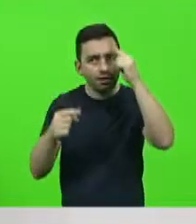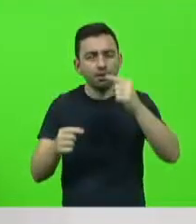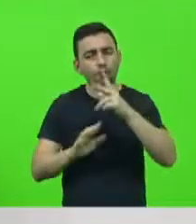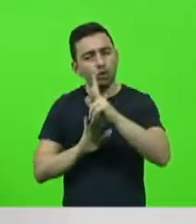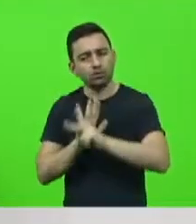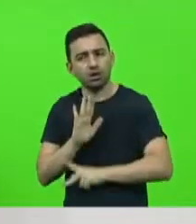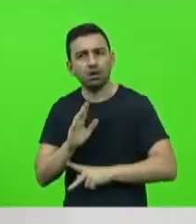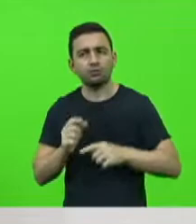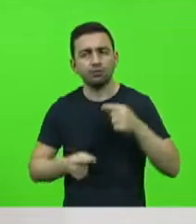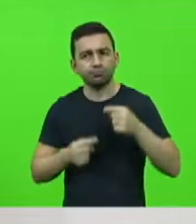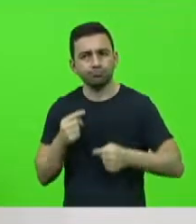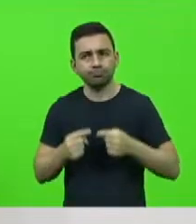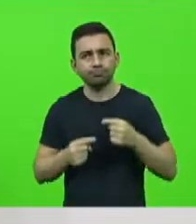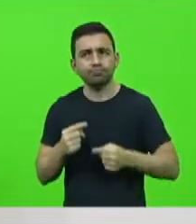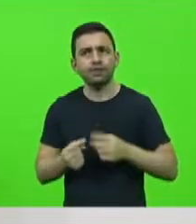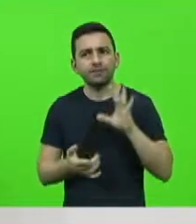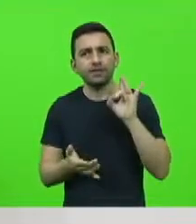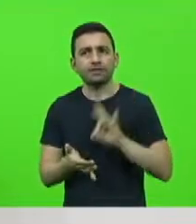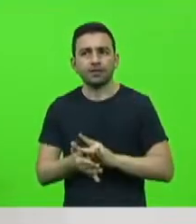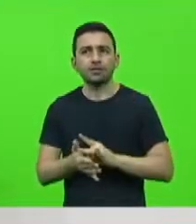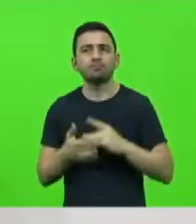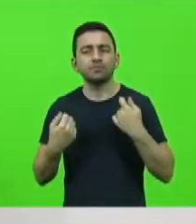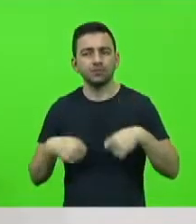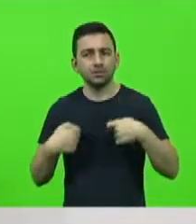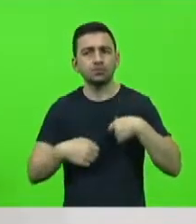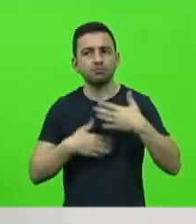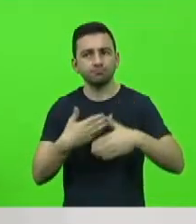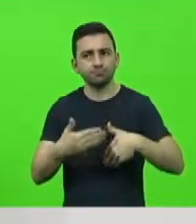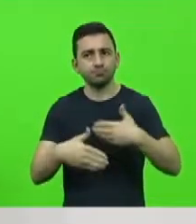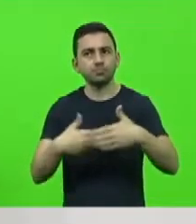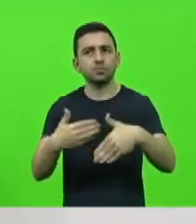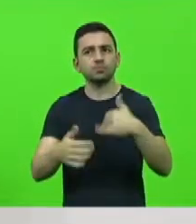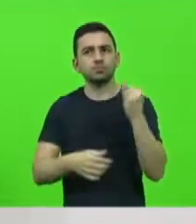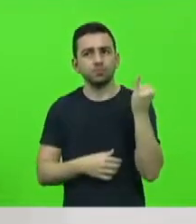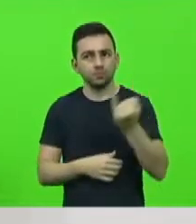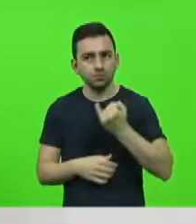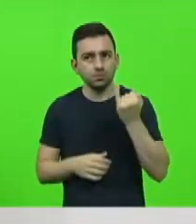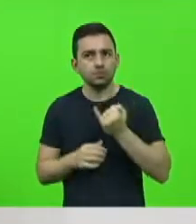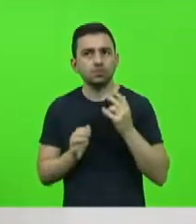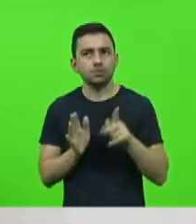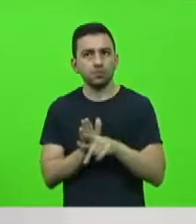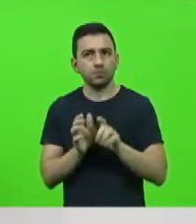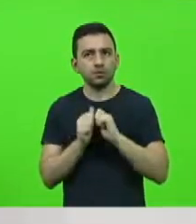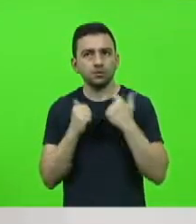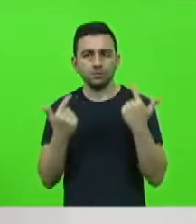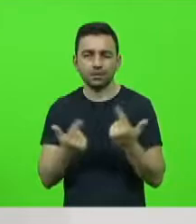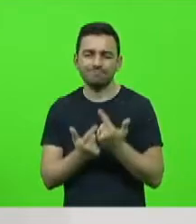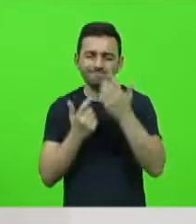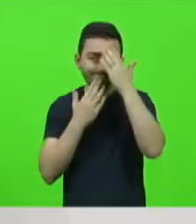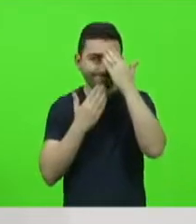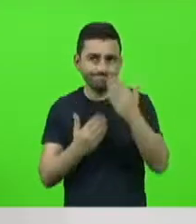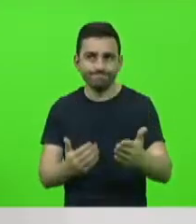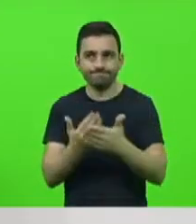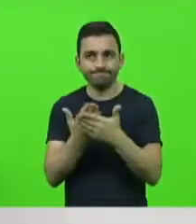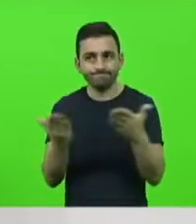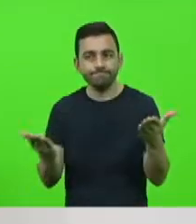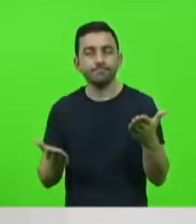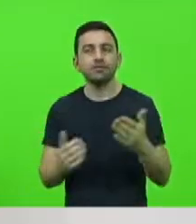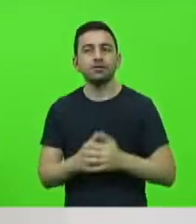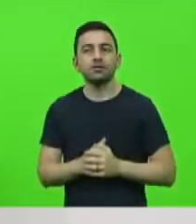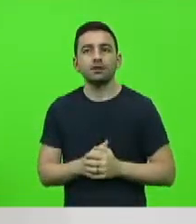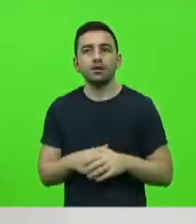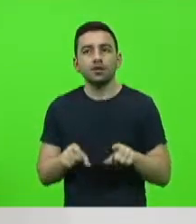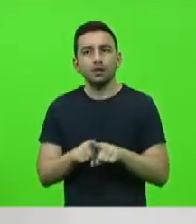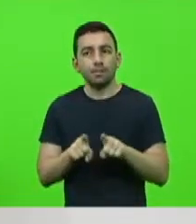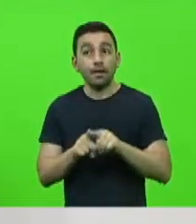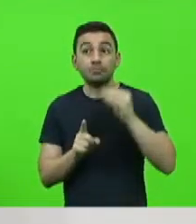isso realmente deve ser levado adiante como espaço fundamental do Parlamento Catarinense. Então, agradecimento pela contribuição, pela troca de